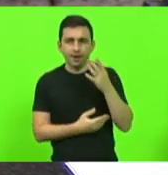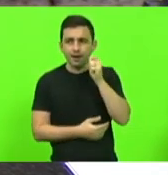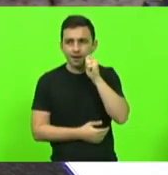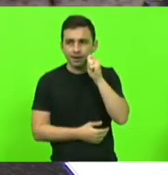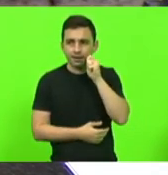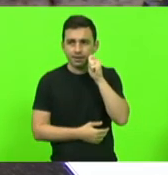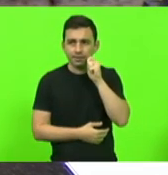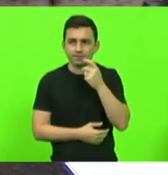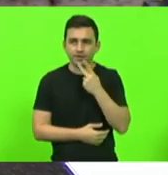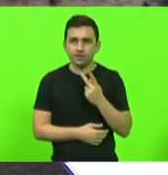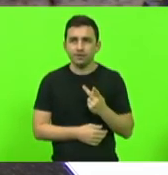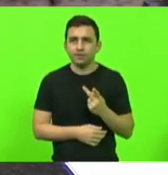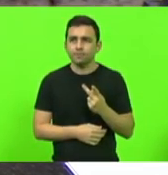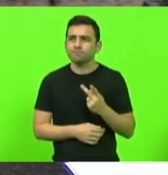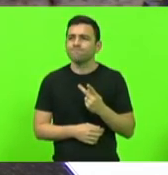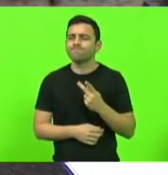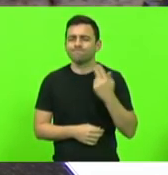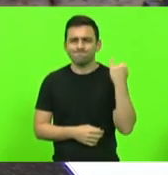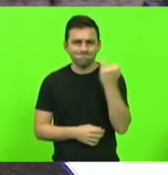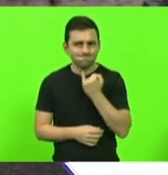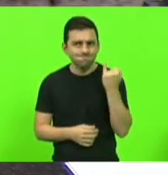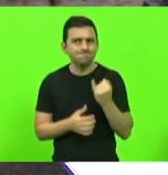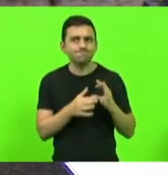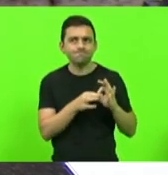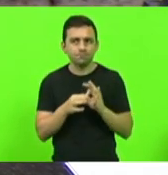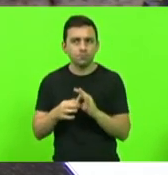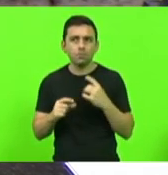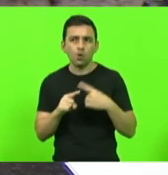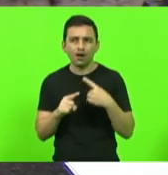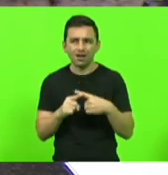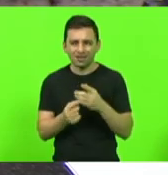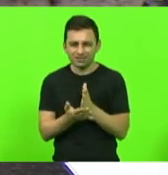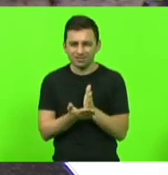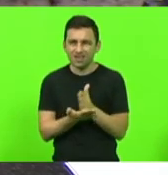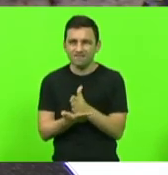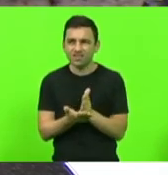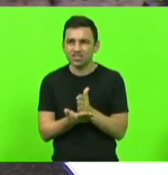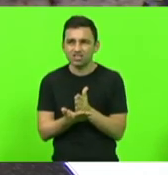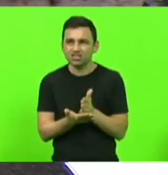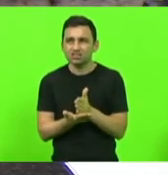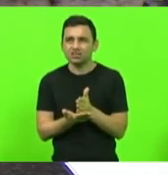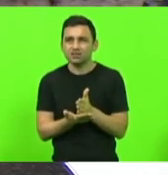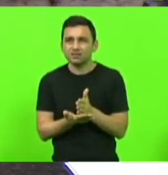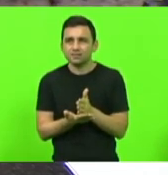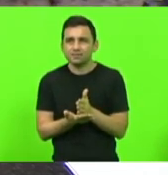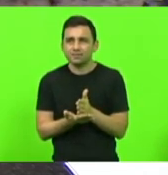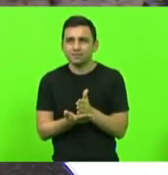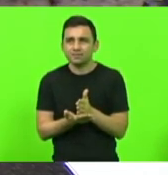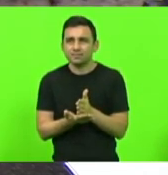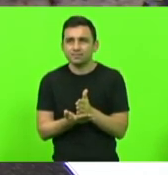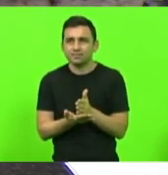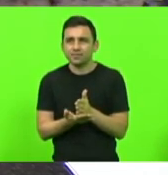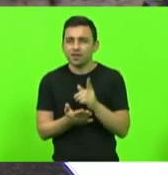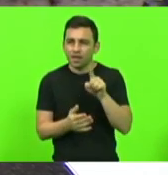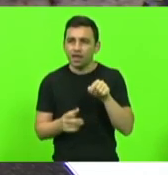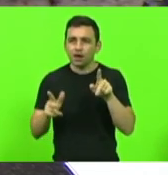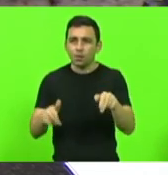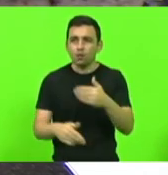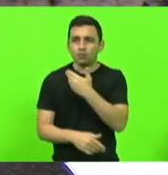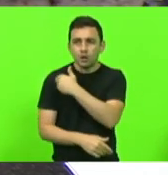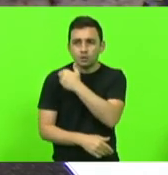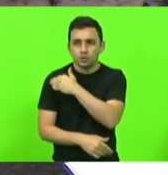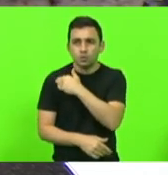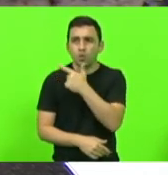Campaiolo, ela é extremamente coerente, porque tu dividir é ser extremamente preconceituoso com